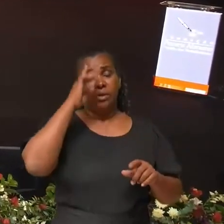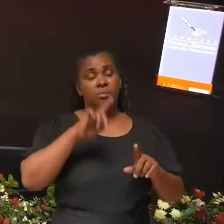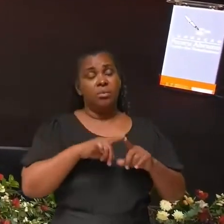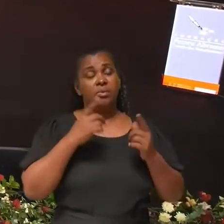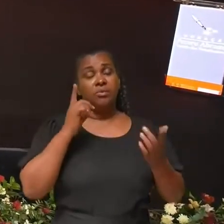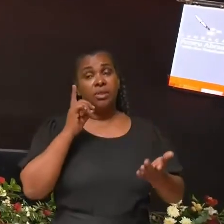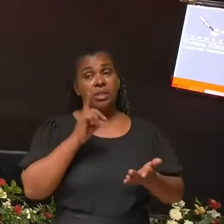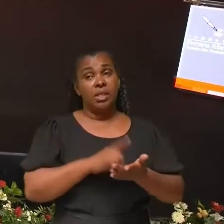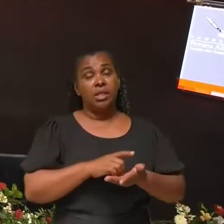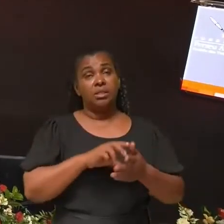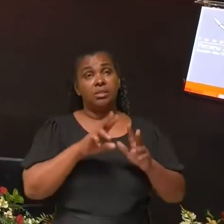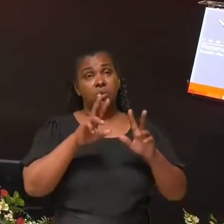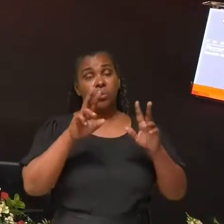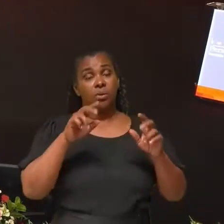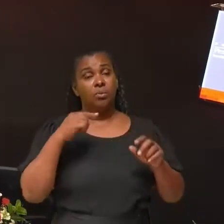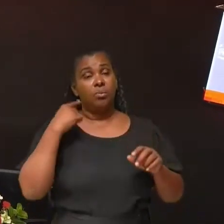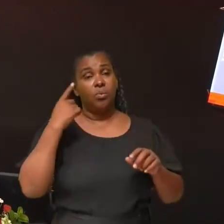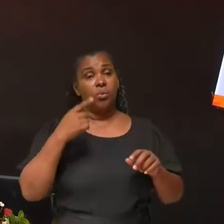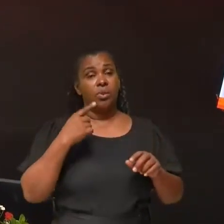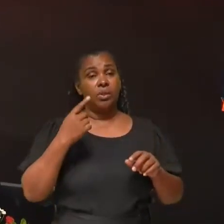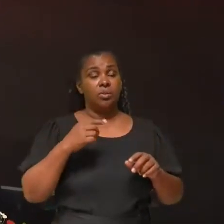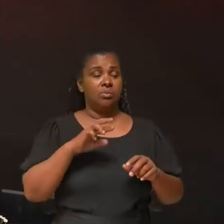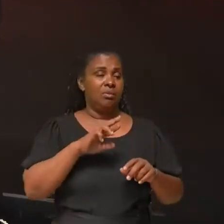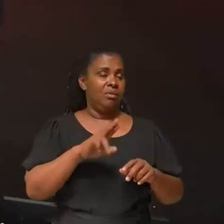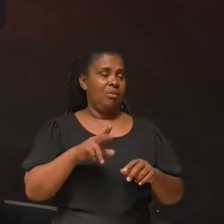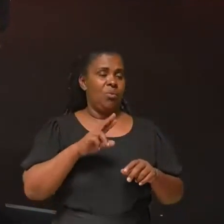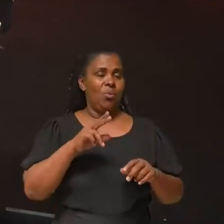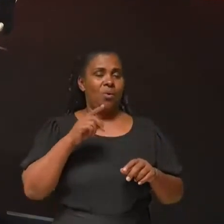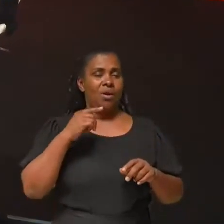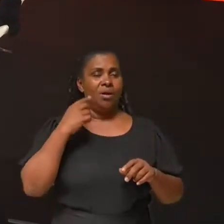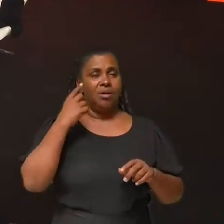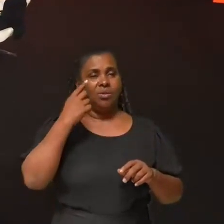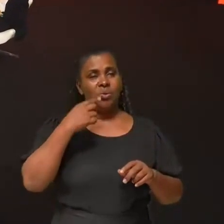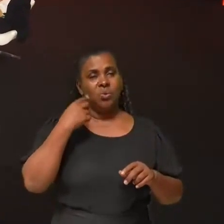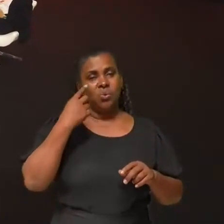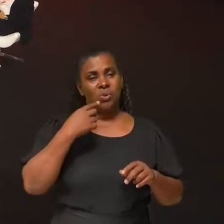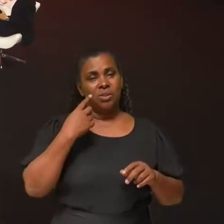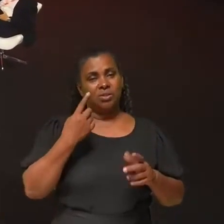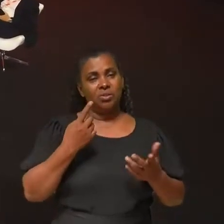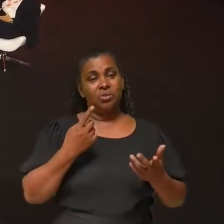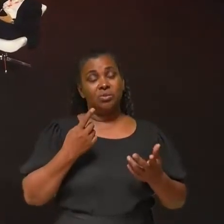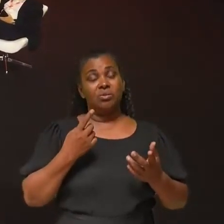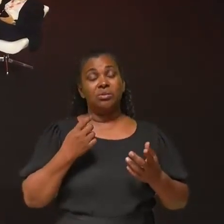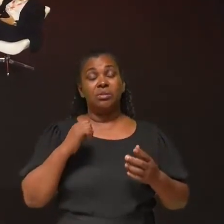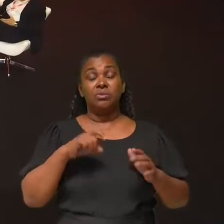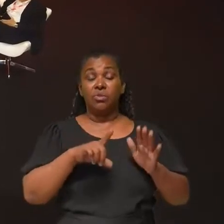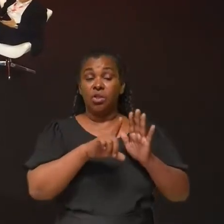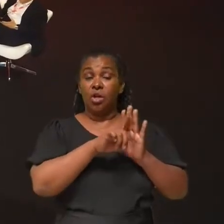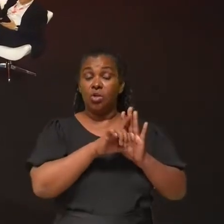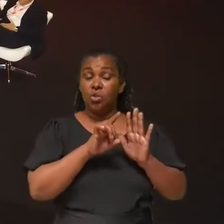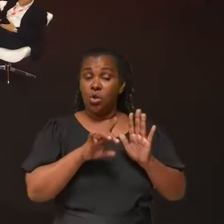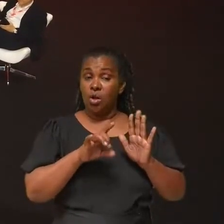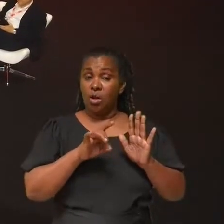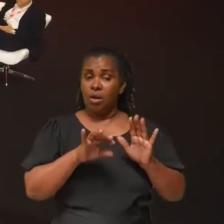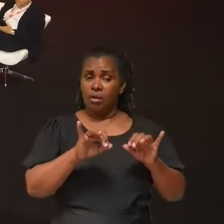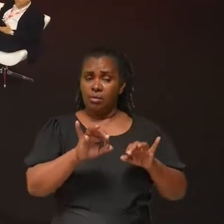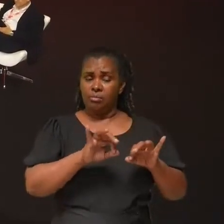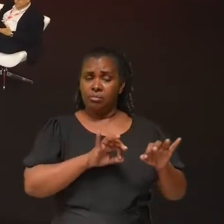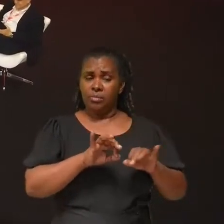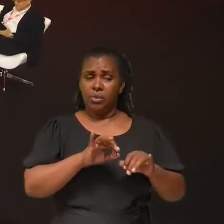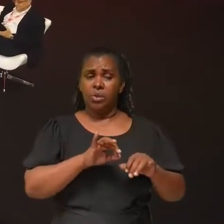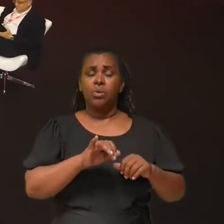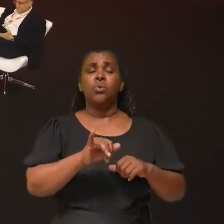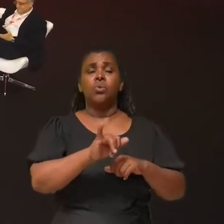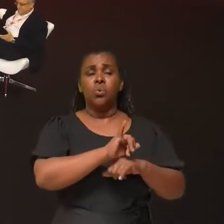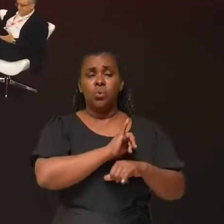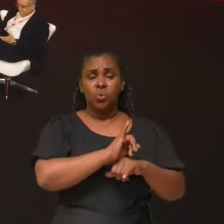E a verdade é que, se fosse só uma questão de lei, de legalidade, os instrumentos que estão postos hoje até já servem para